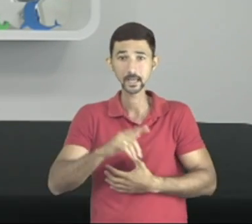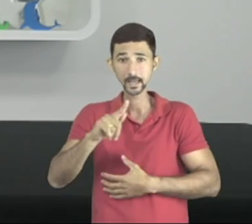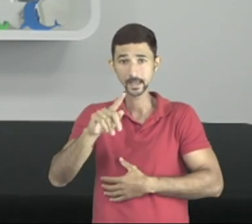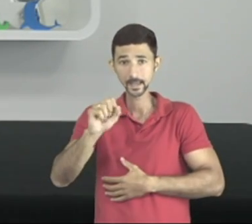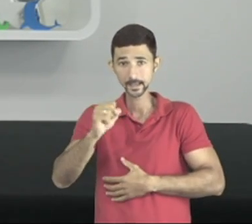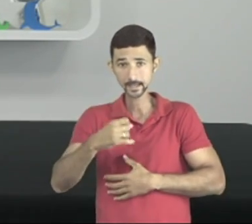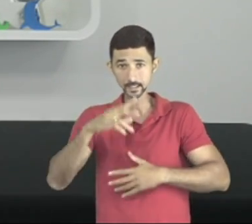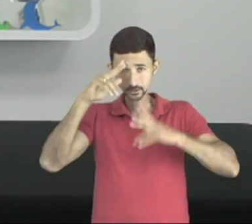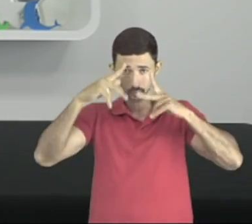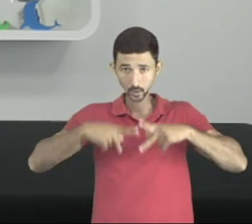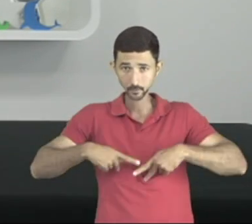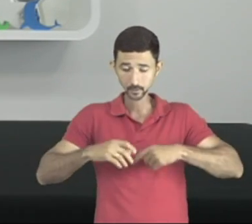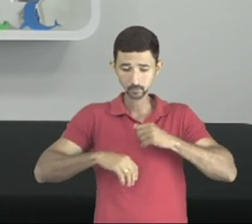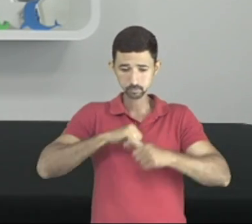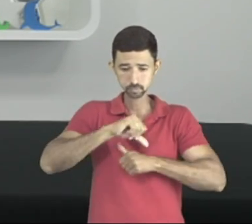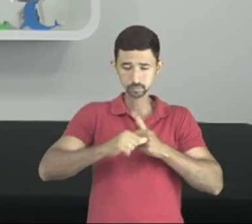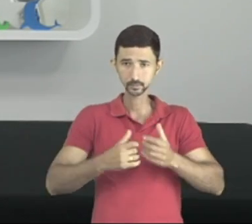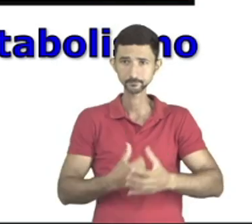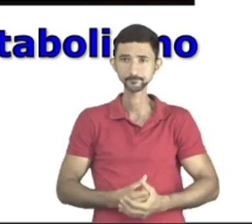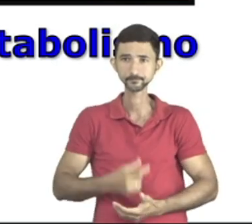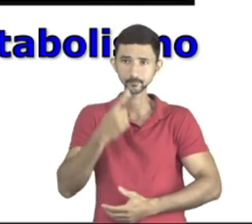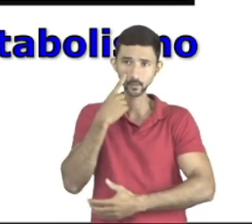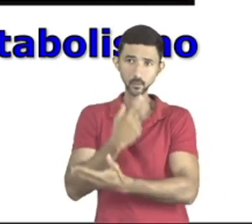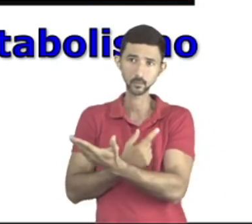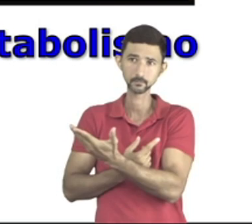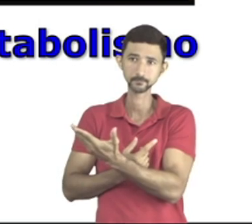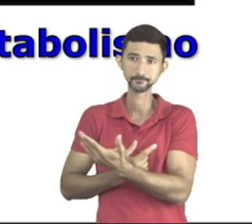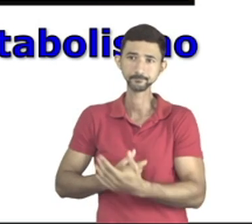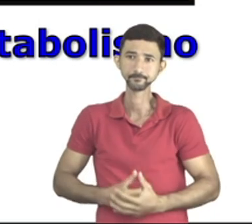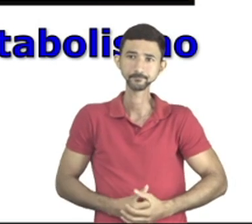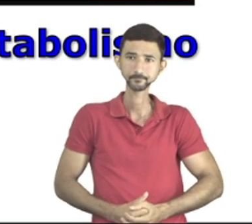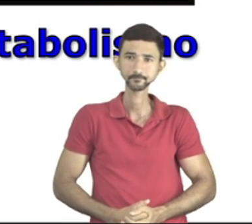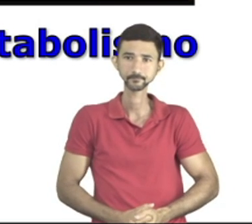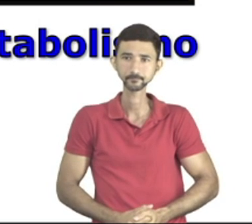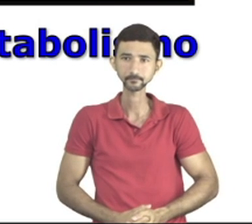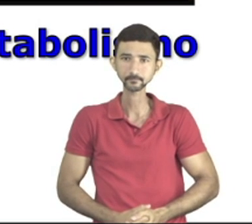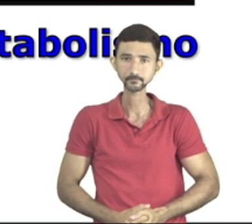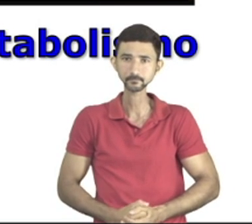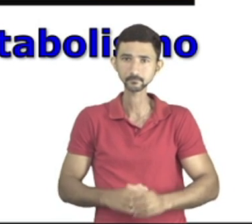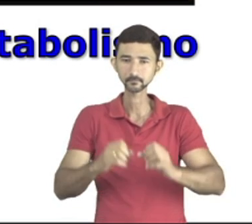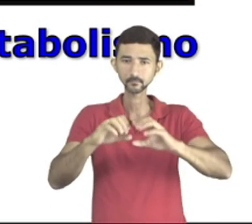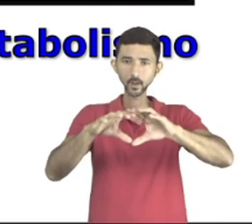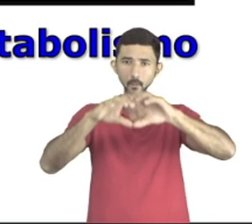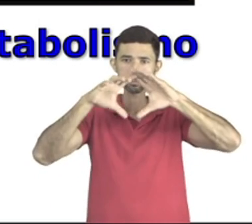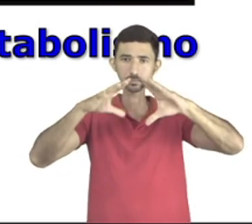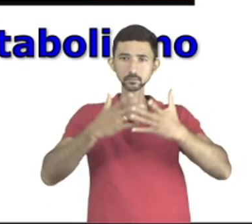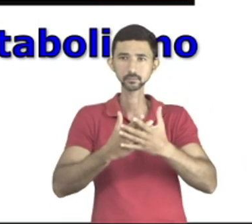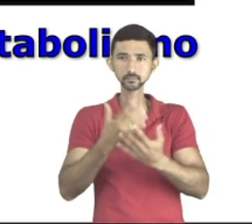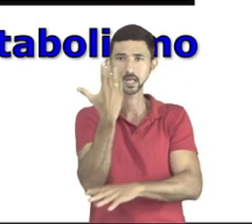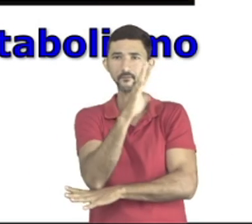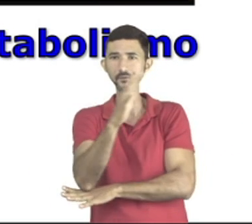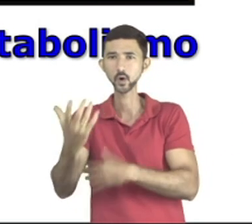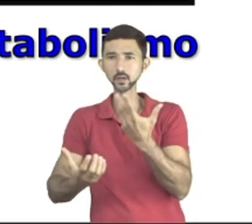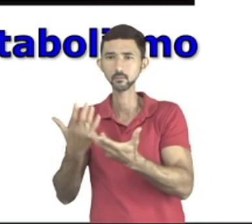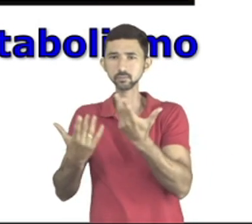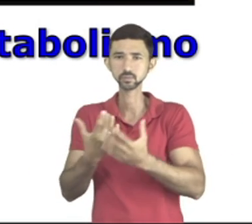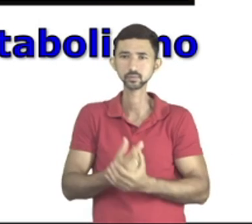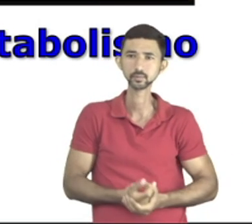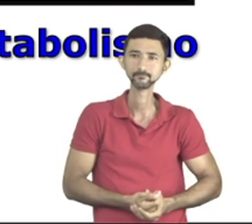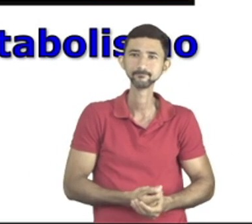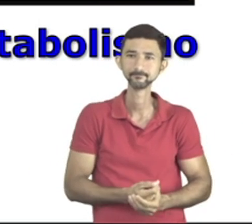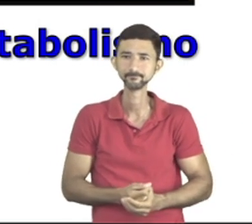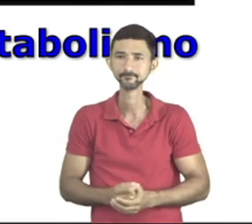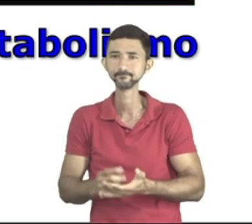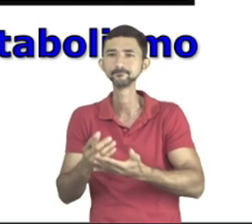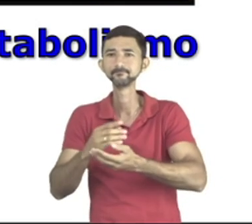aí a gente tem uma reação química. Olha o nosso slide lá novamente. Tá aí, ó, o airbag, a floresta queimando, o